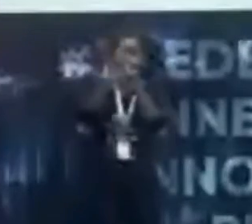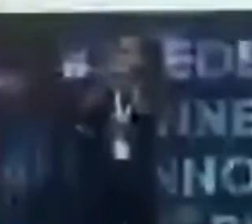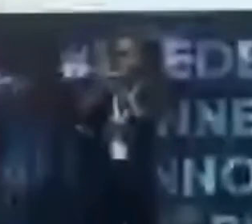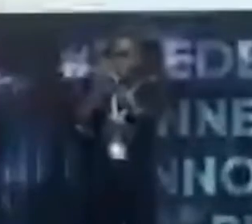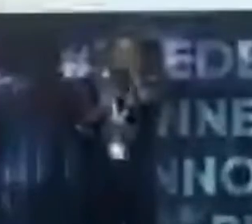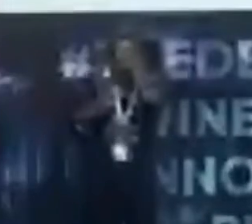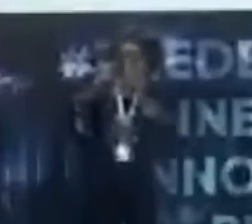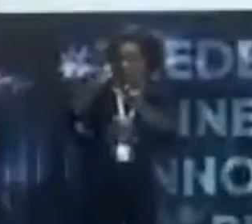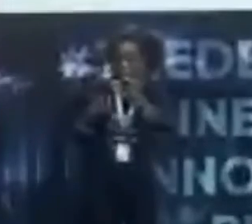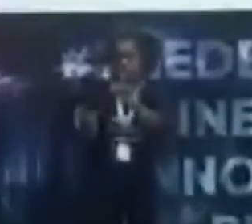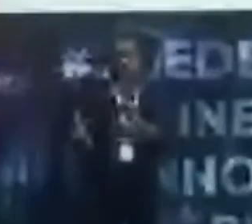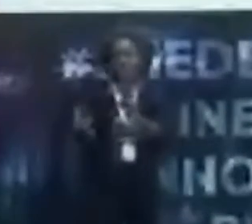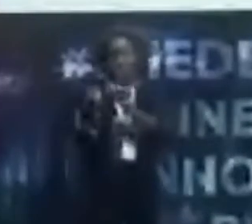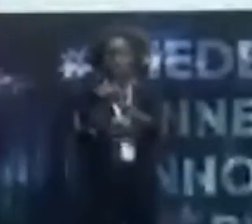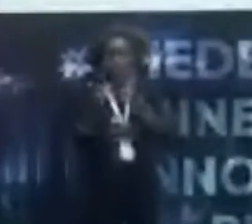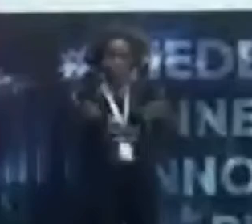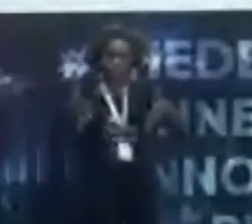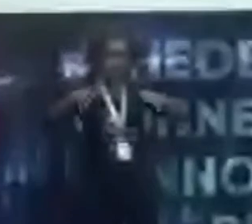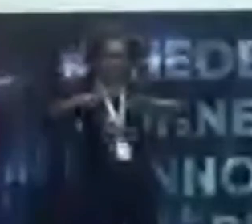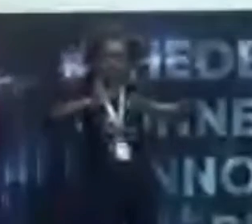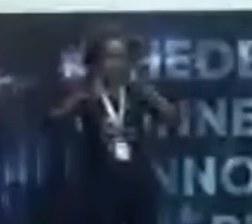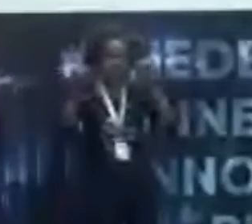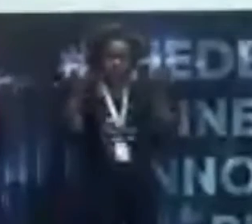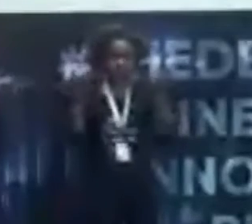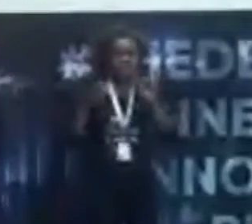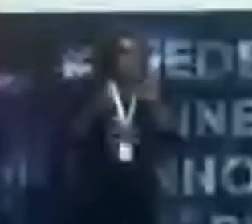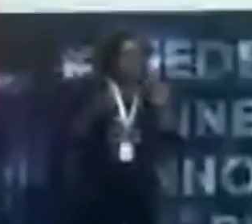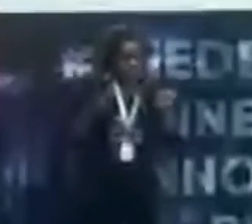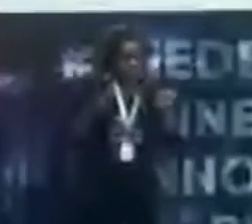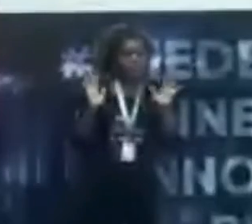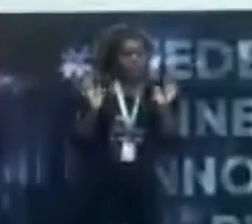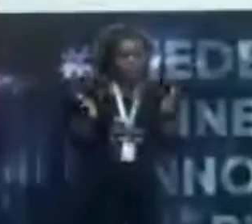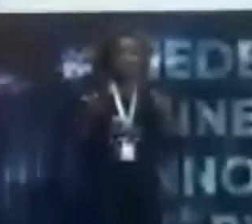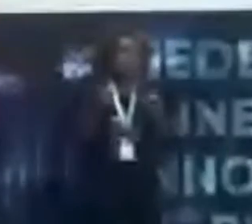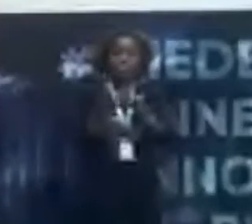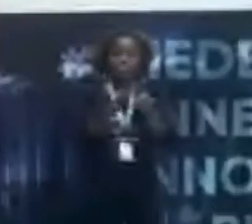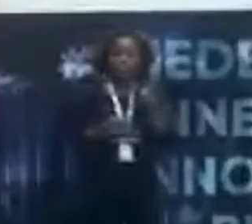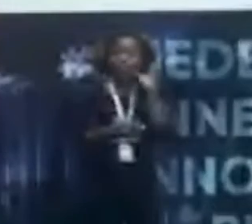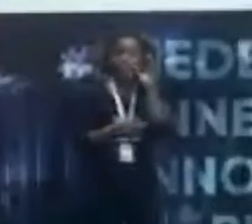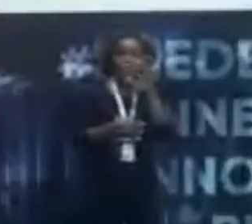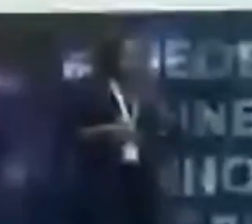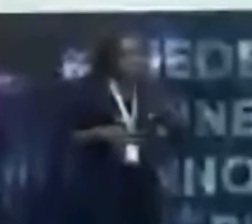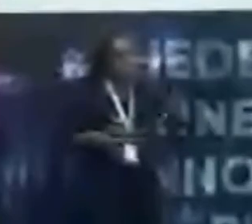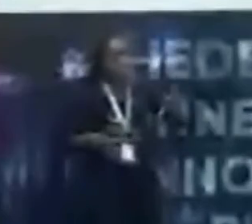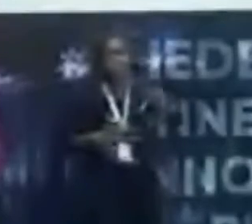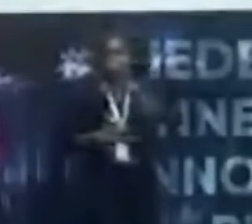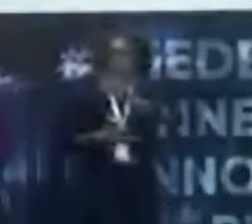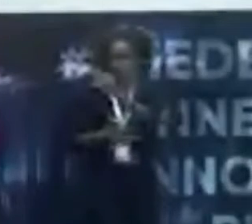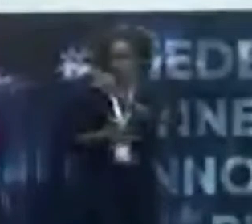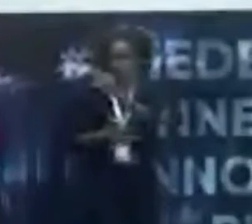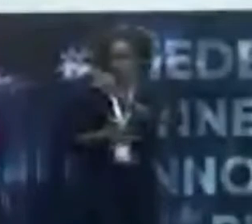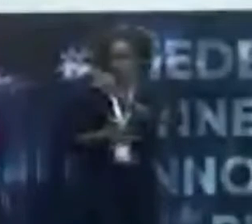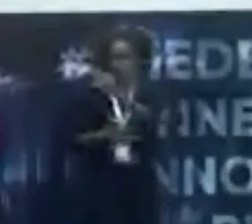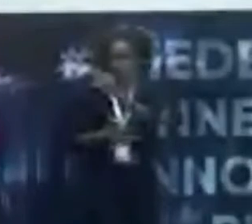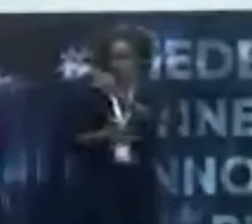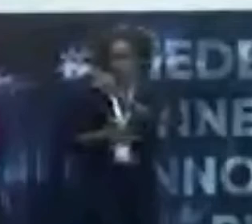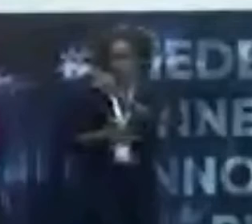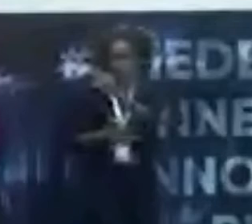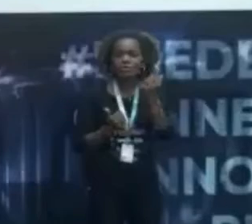essa inclusão, com os deficientes que a gente tinha incluído e com colaboradores em geral. E tu ouvi coisas